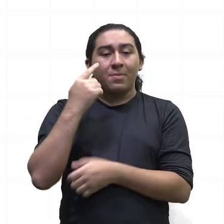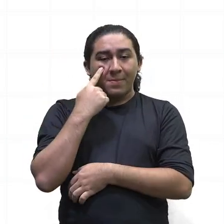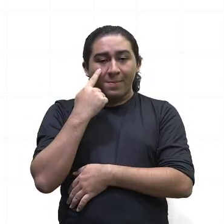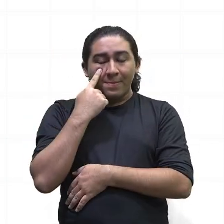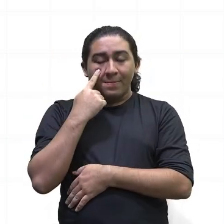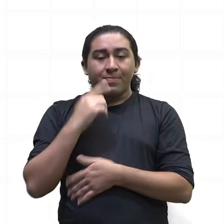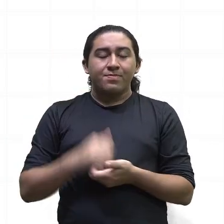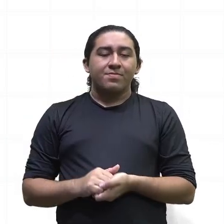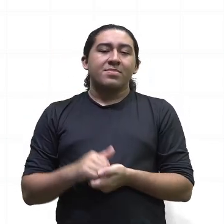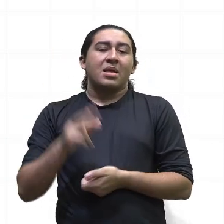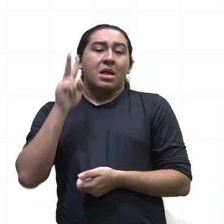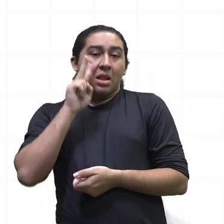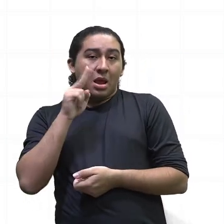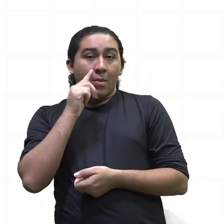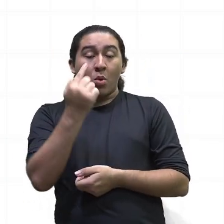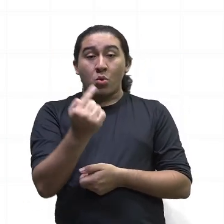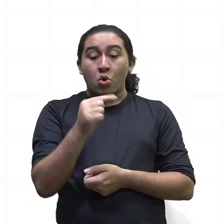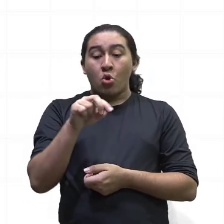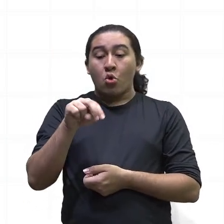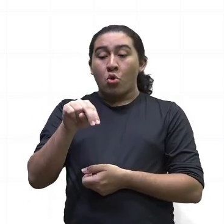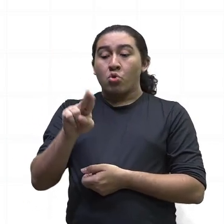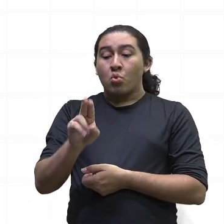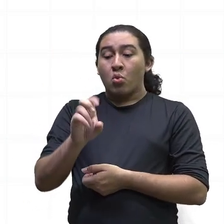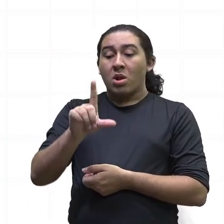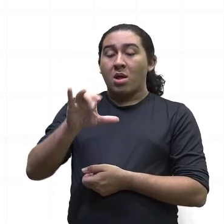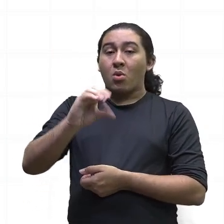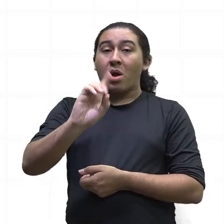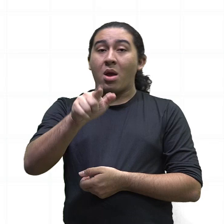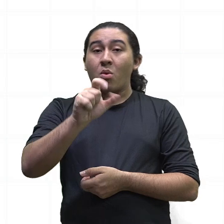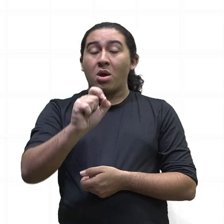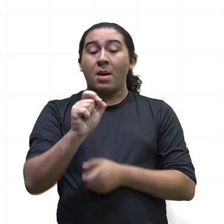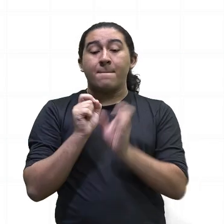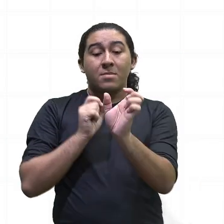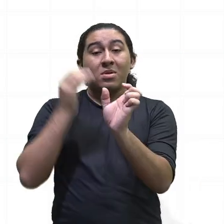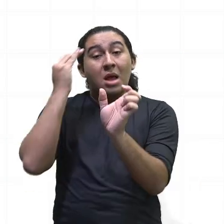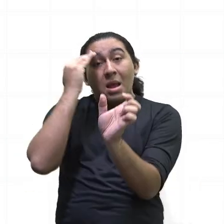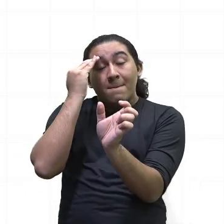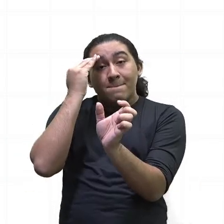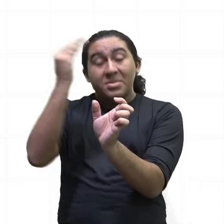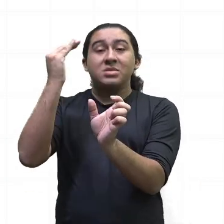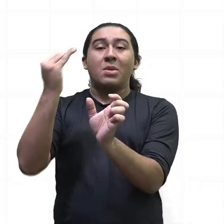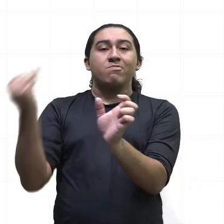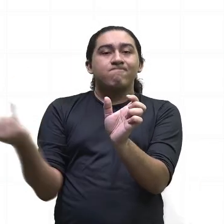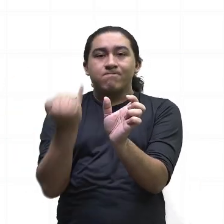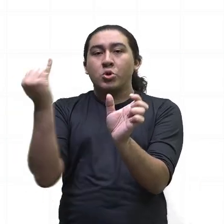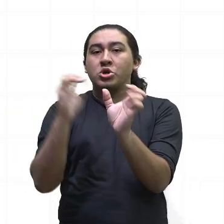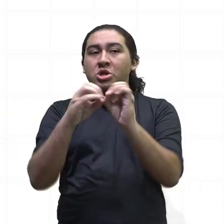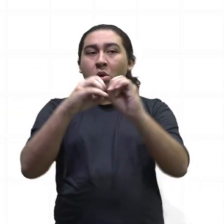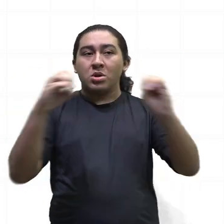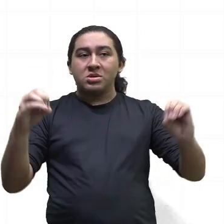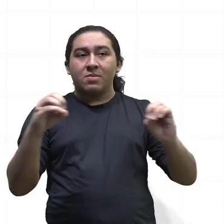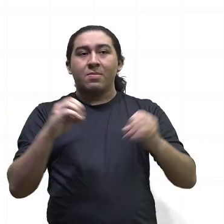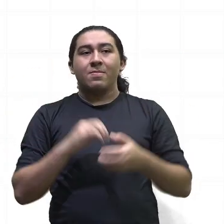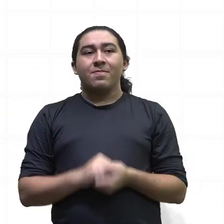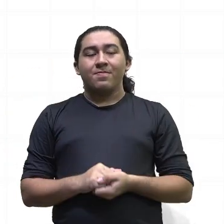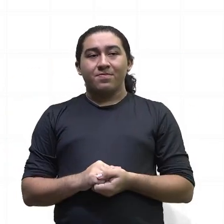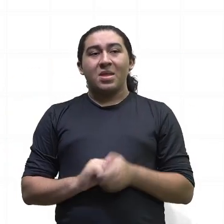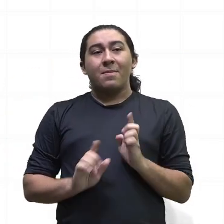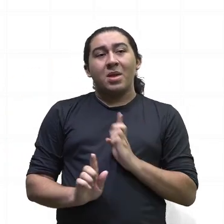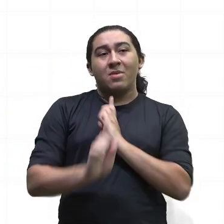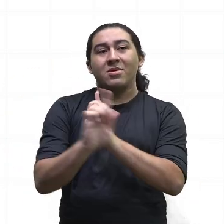núcleo. Lembrando que a gente falou o núcleo, né? Núcleo que é parte mais importante. Para a gente encontrar o sujeito, gente,